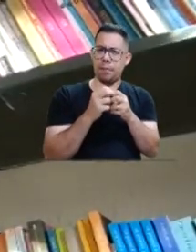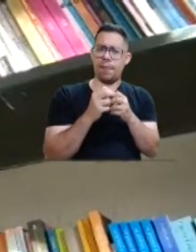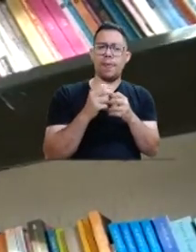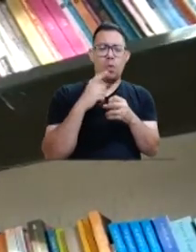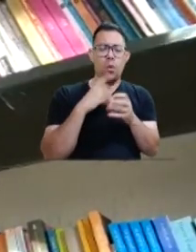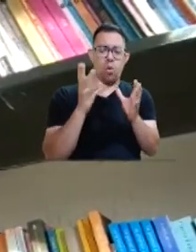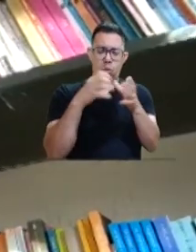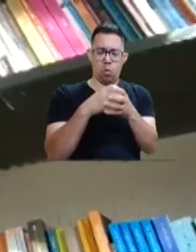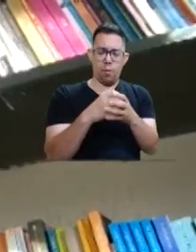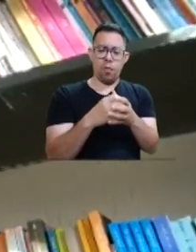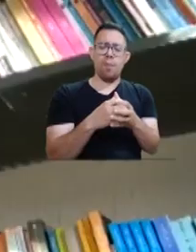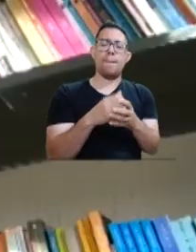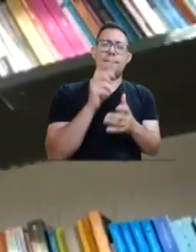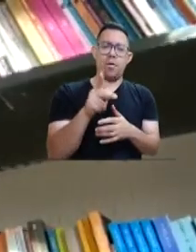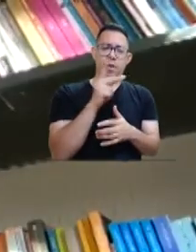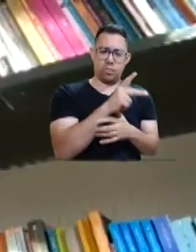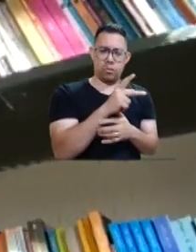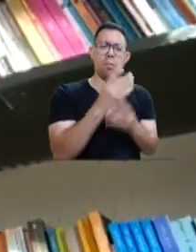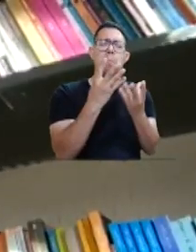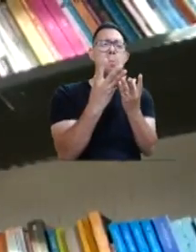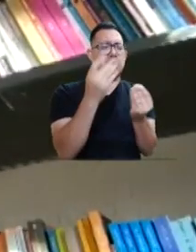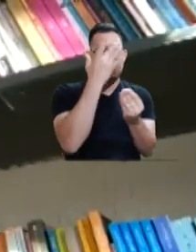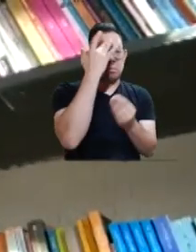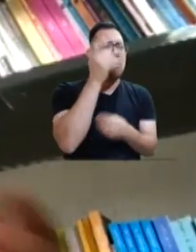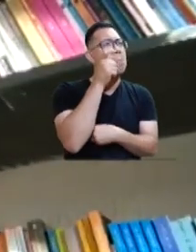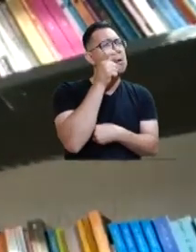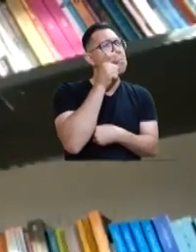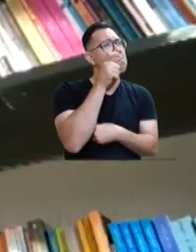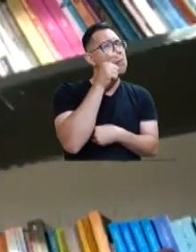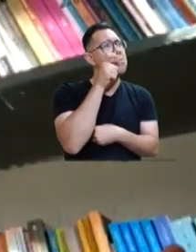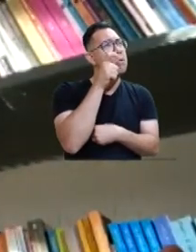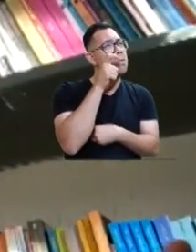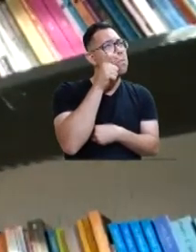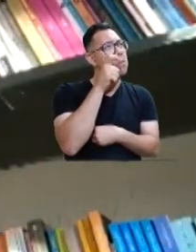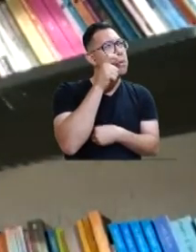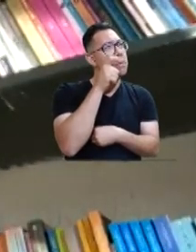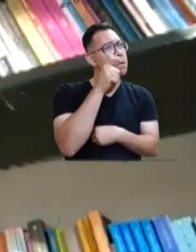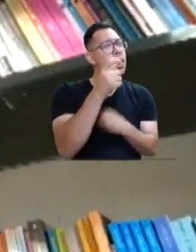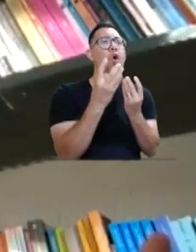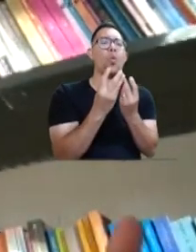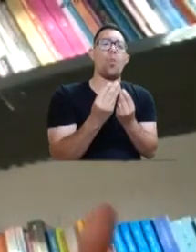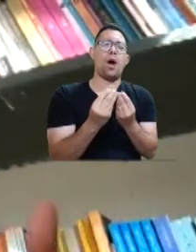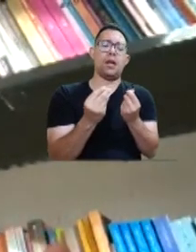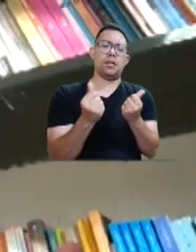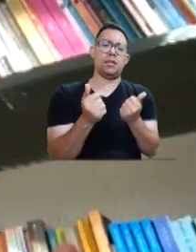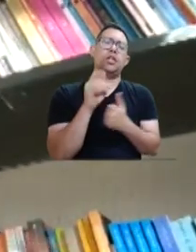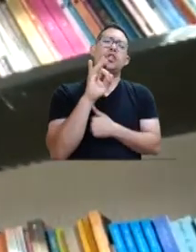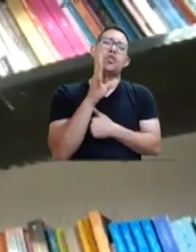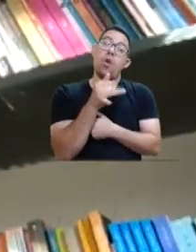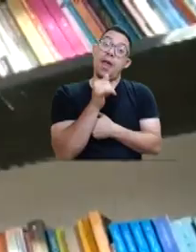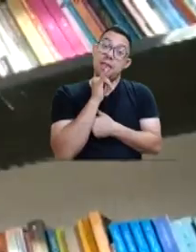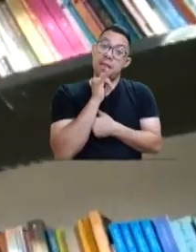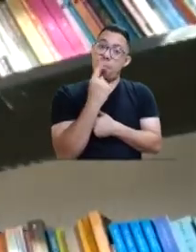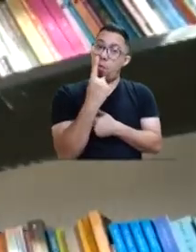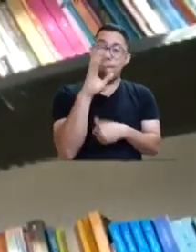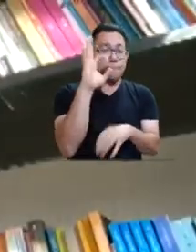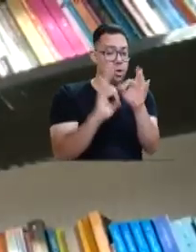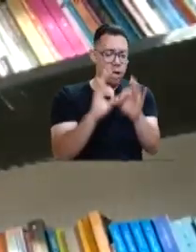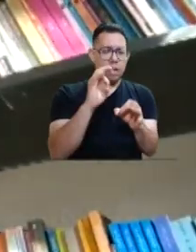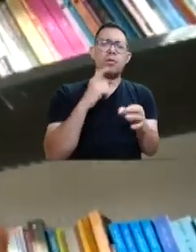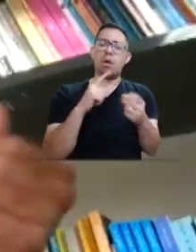um professor e de uma equipe de professores, a quantidade de pessoas que tiveram acesso a filmes de qualidade. Isso estou dando um